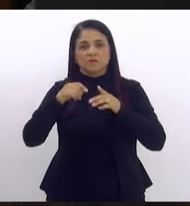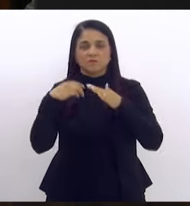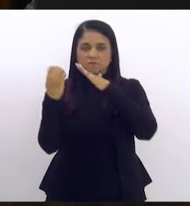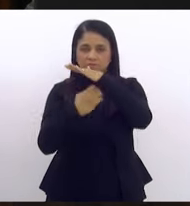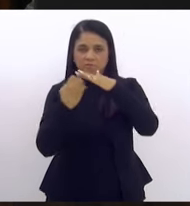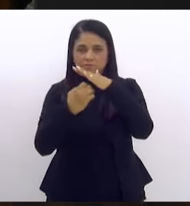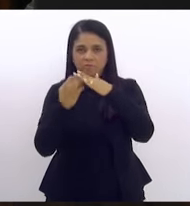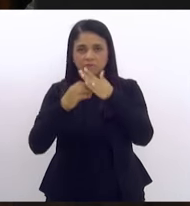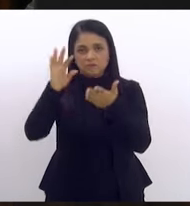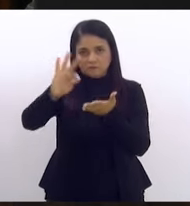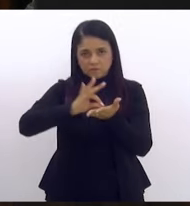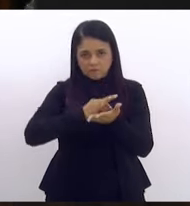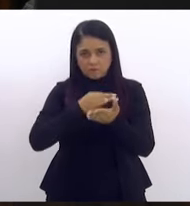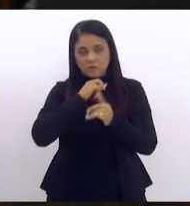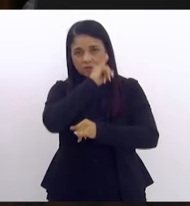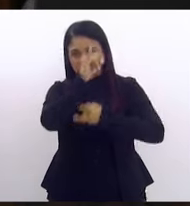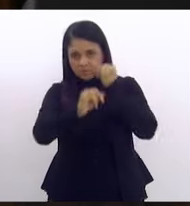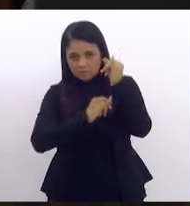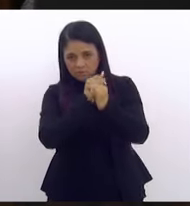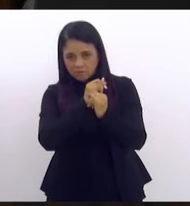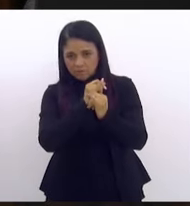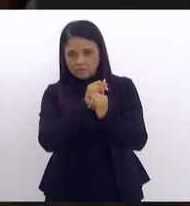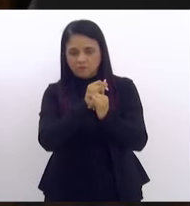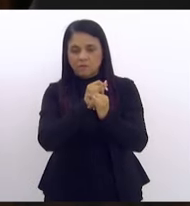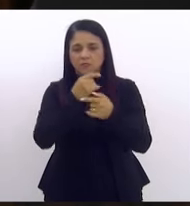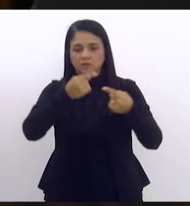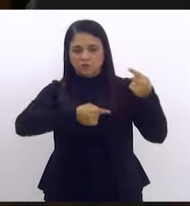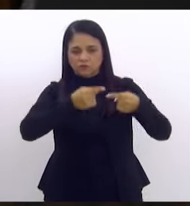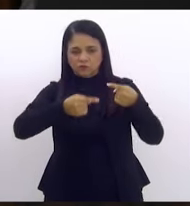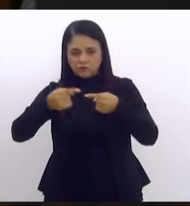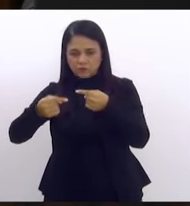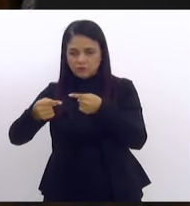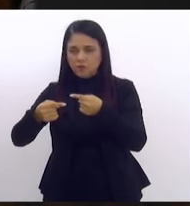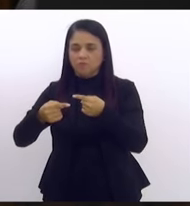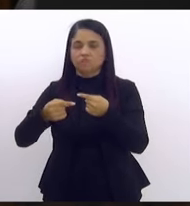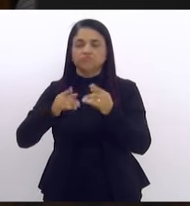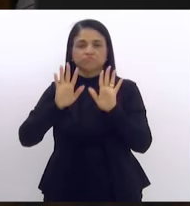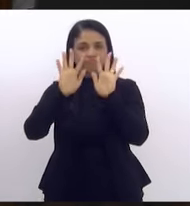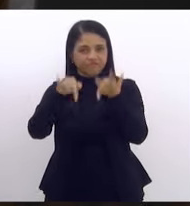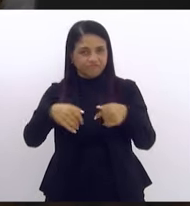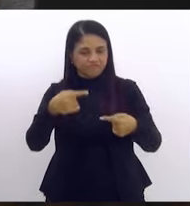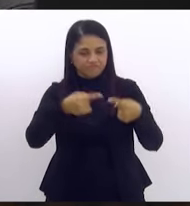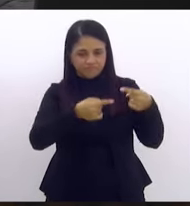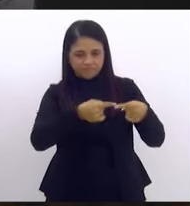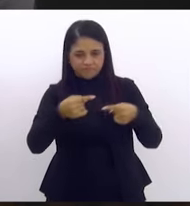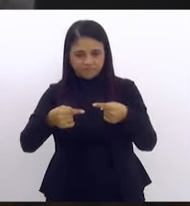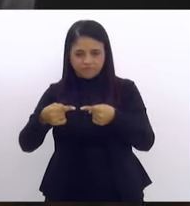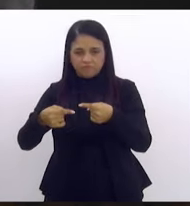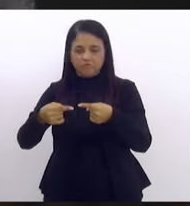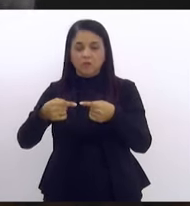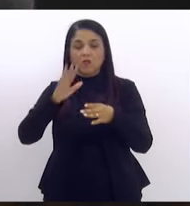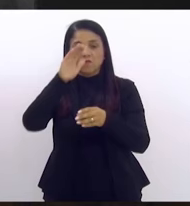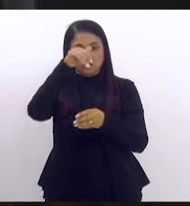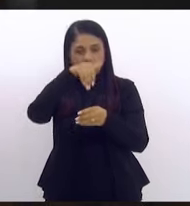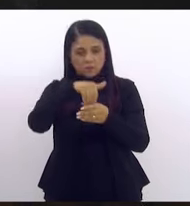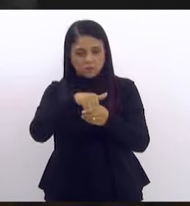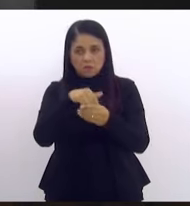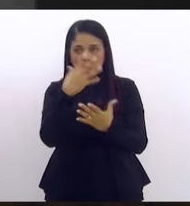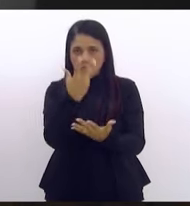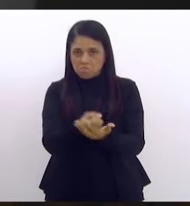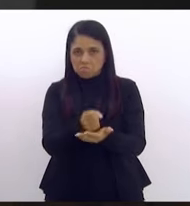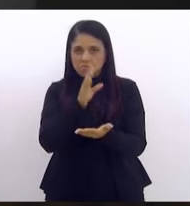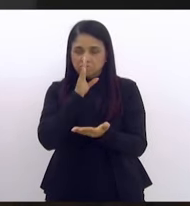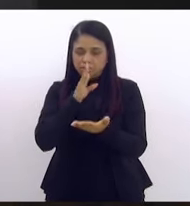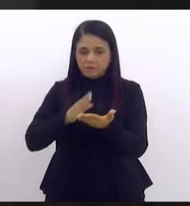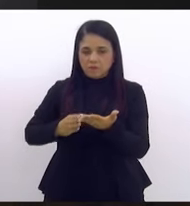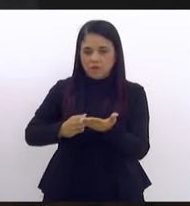internet, na forma que menciona. Em discussão, não havendo quem queira discutir, encerrada a discussão. Em votação, senhores que aprovam, permaneçam